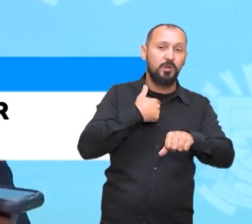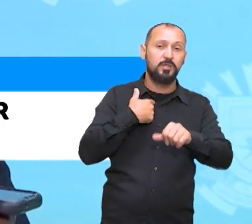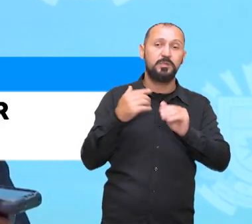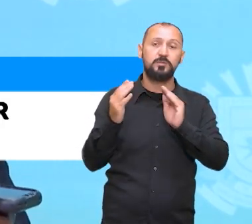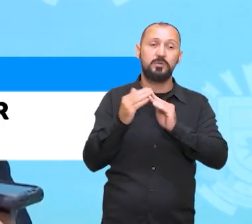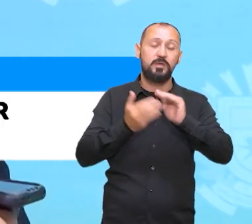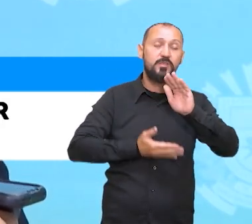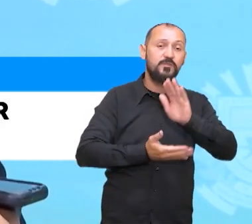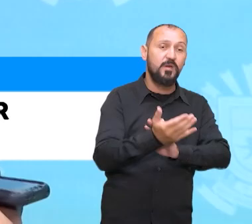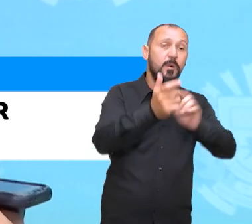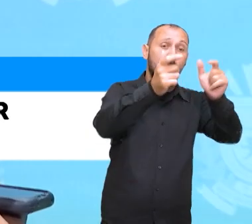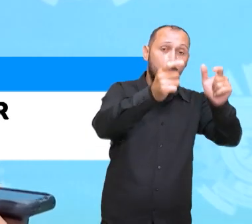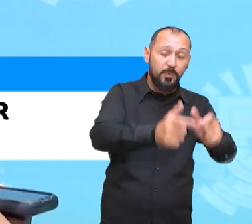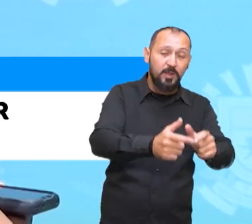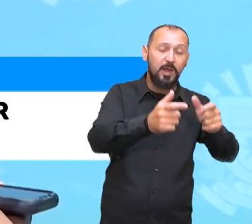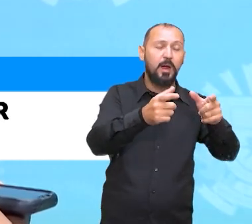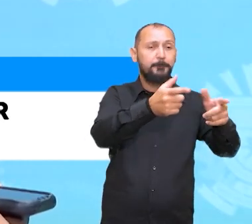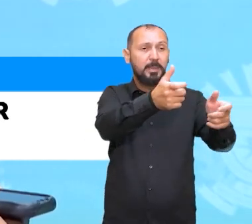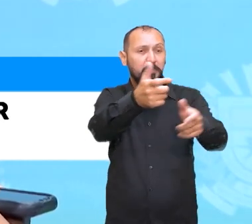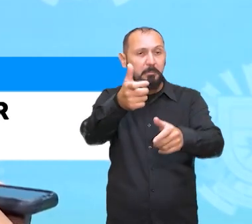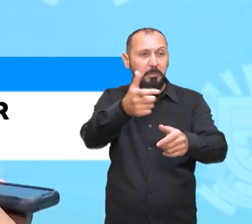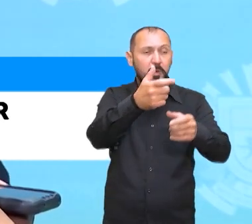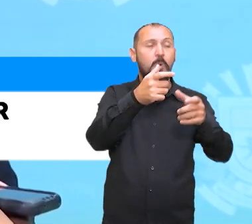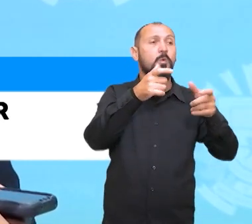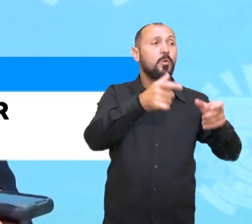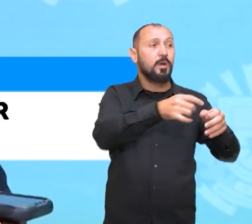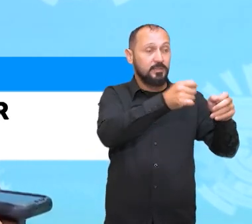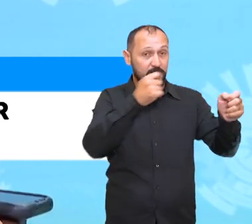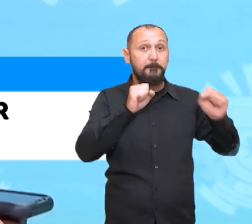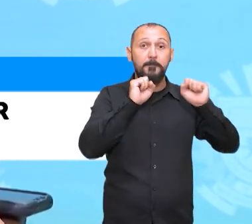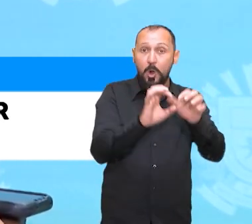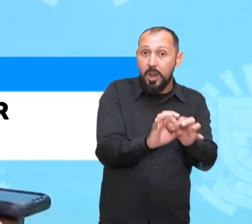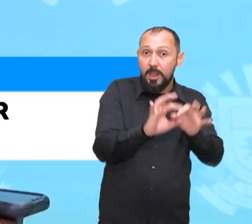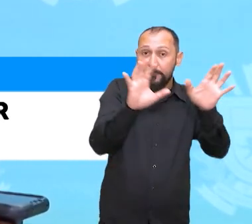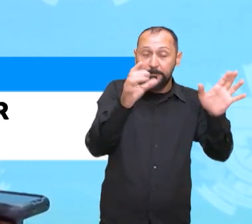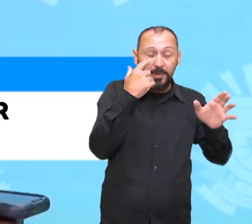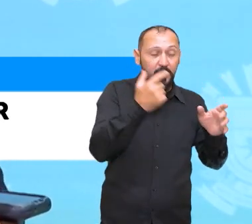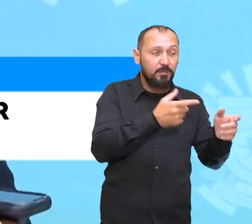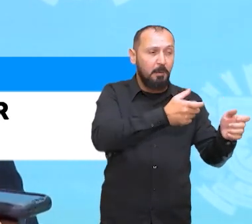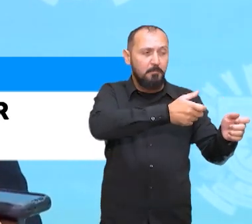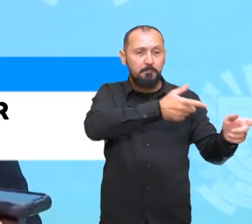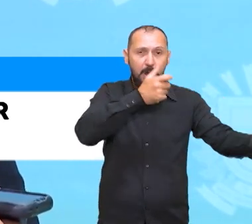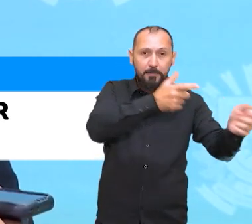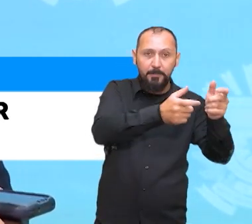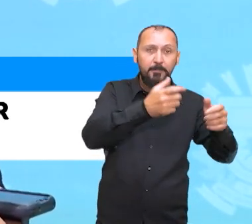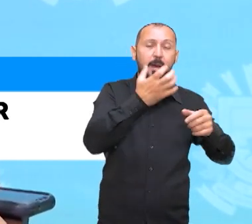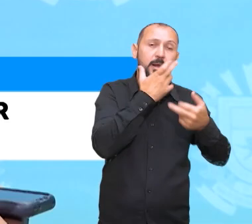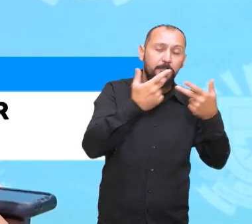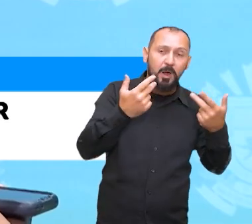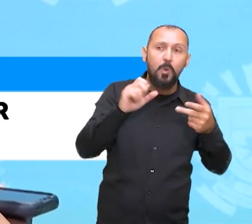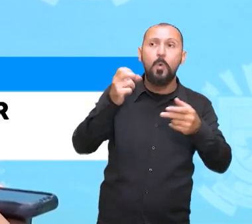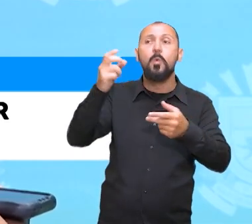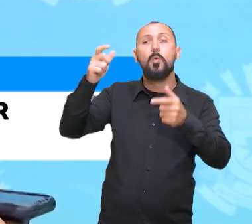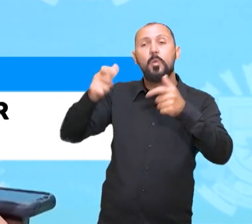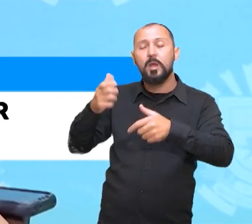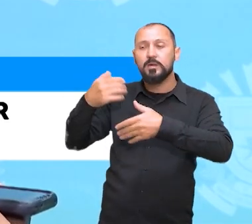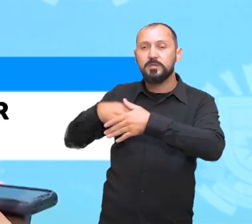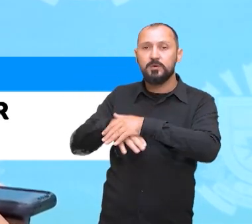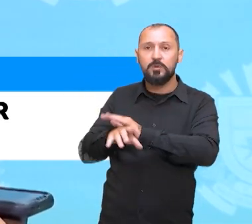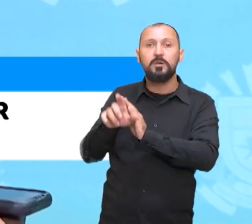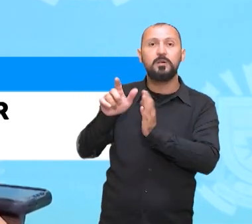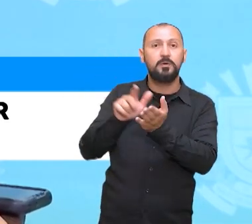sua casa para ir a um estande de tiro, ou ao local da caça permitida, ou ao local de encontro de colecionadores de